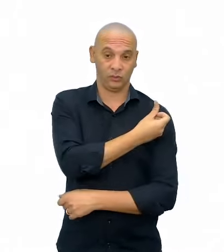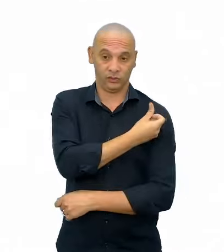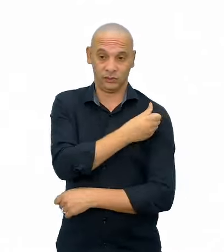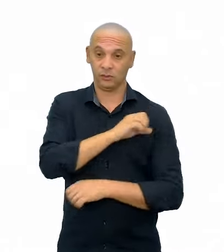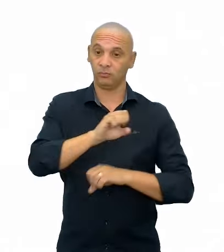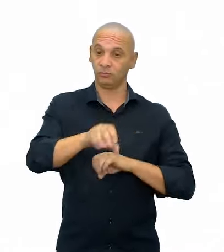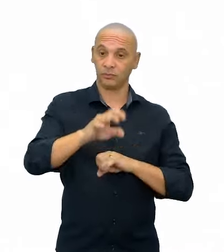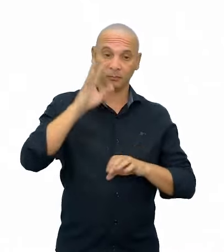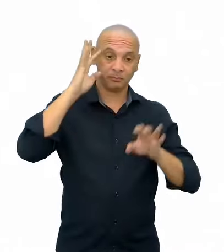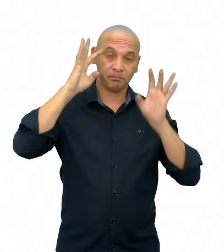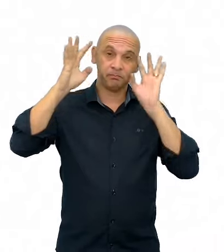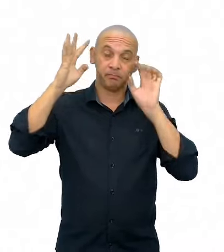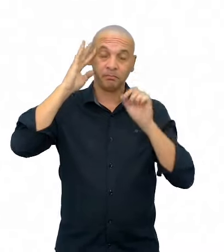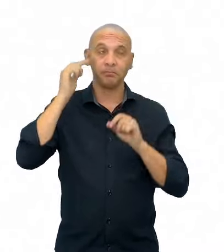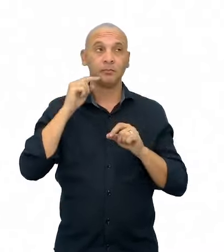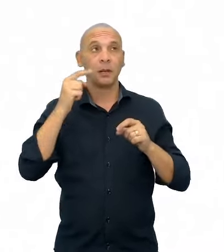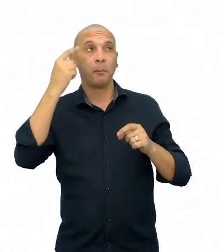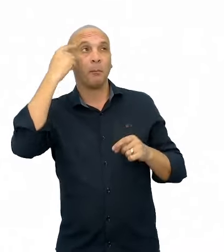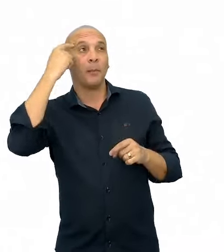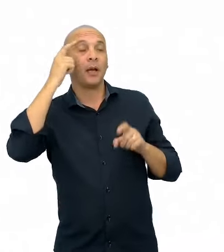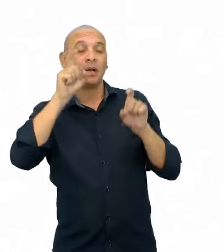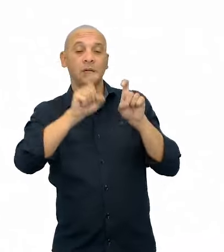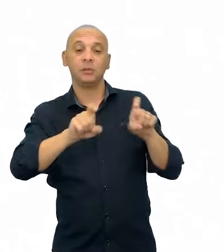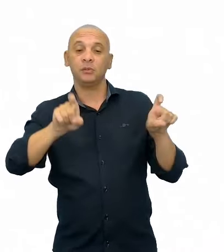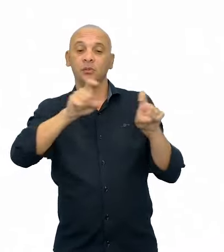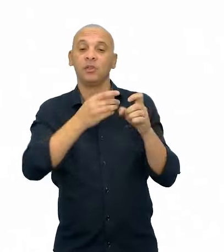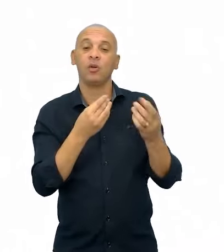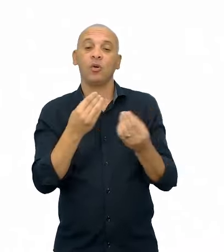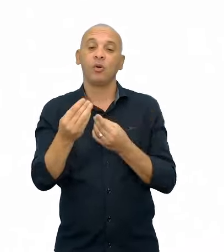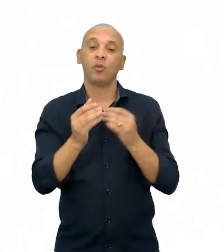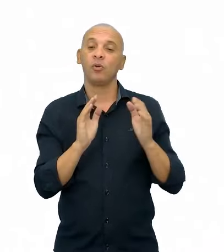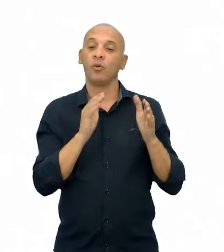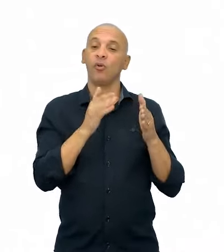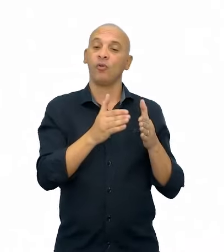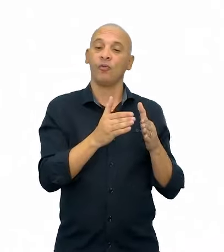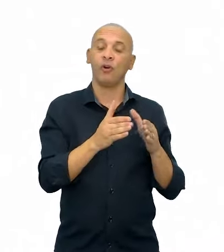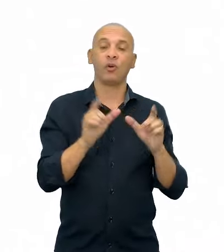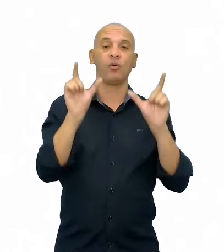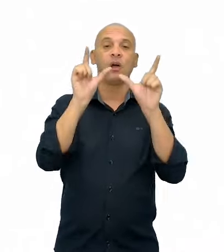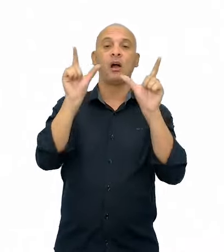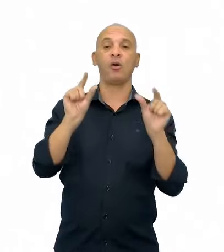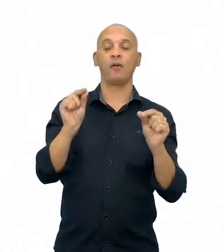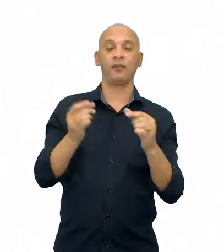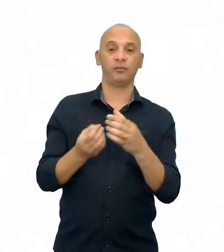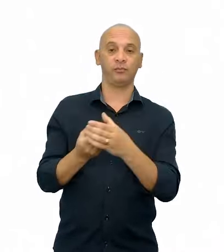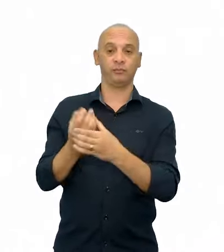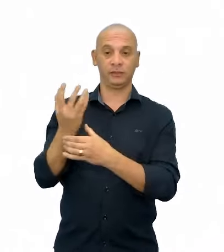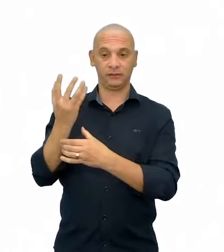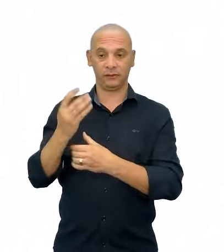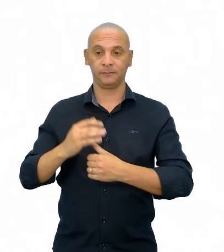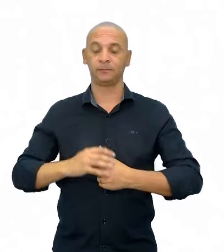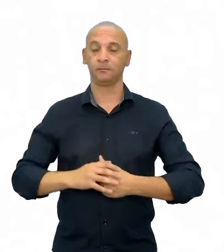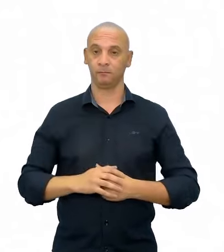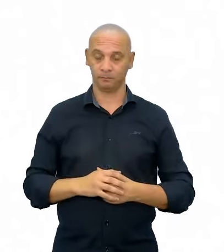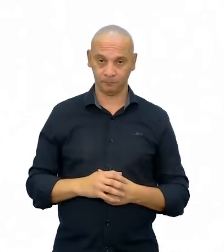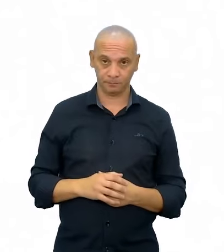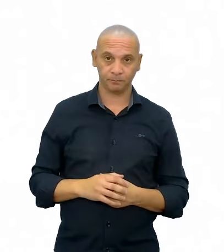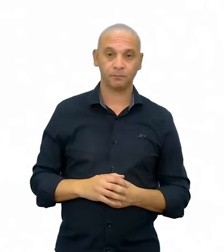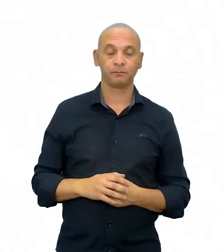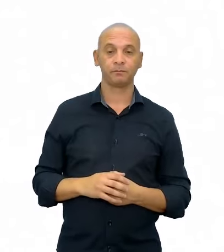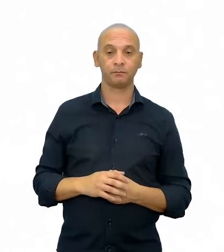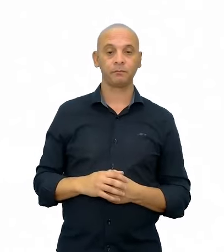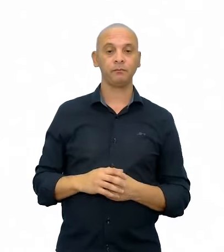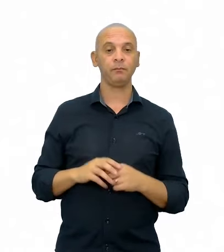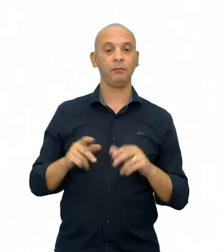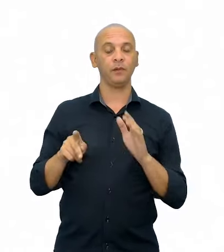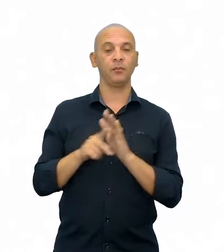ensino fundamental, na perspectiva do pensamento computacional, com ênfase na construção do algoritmo